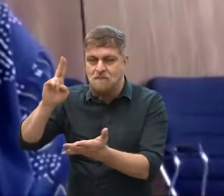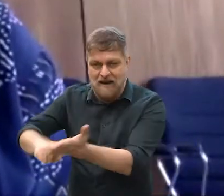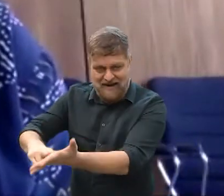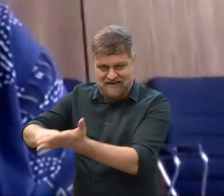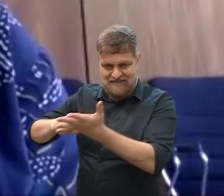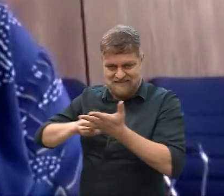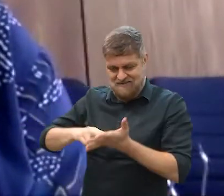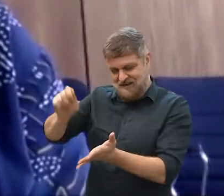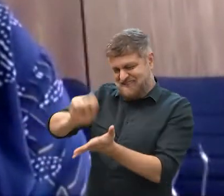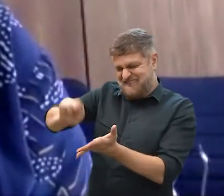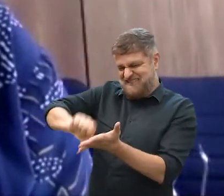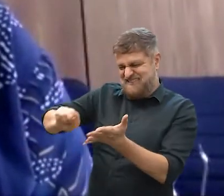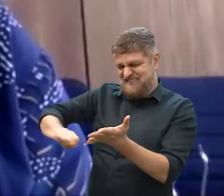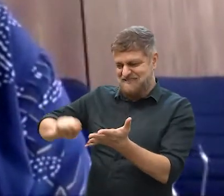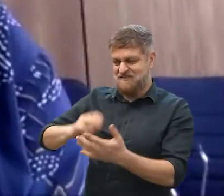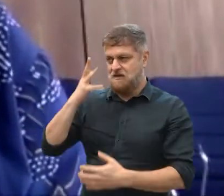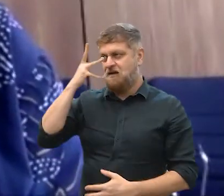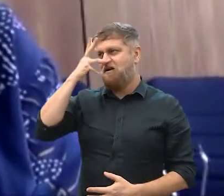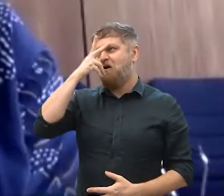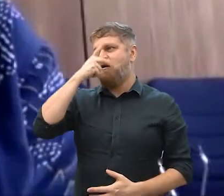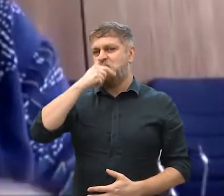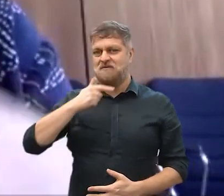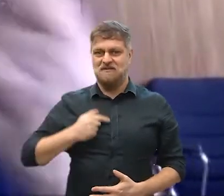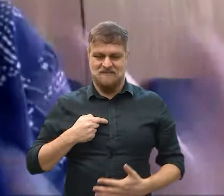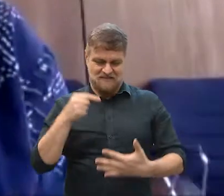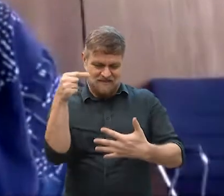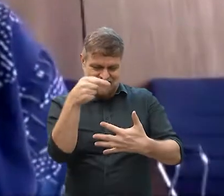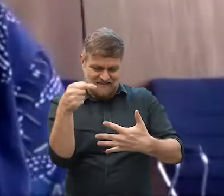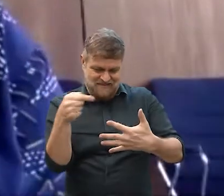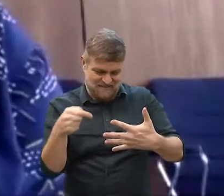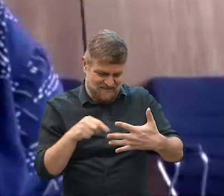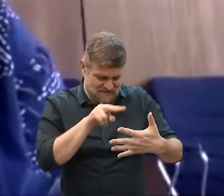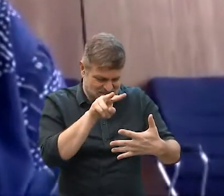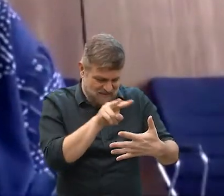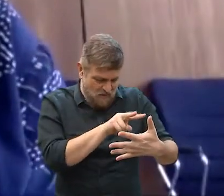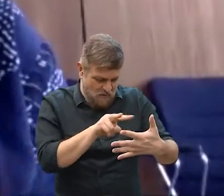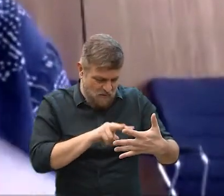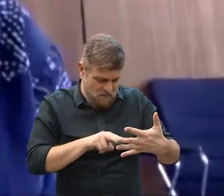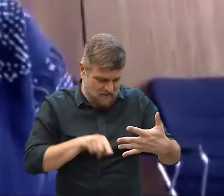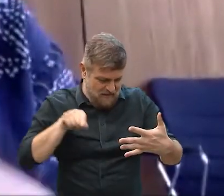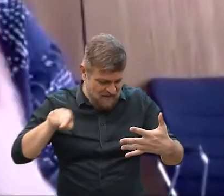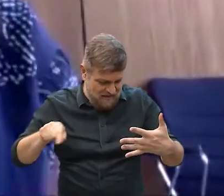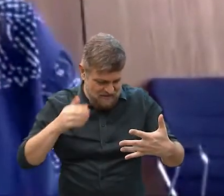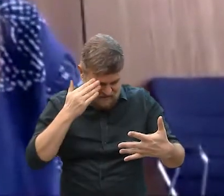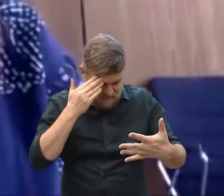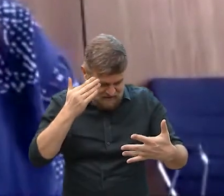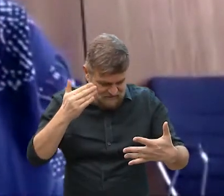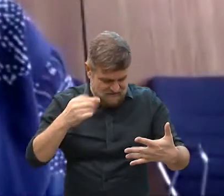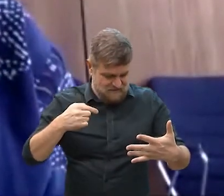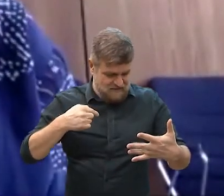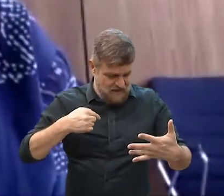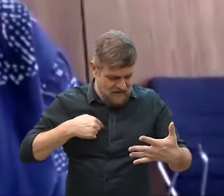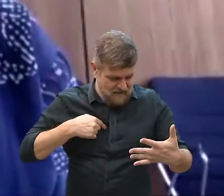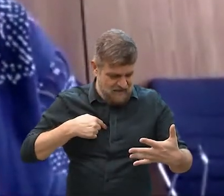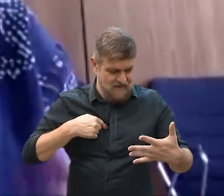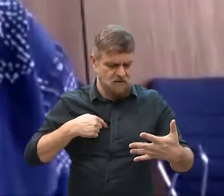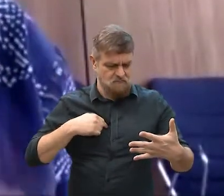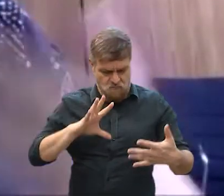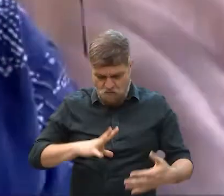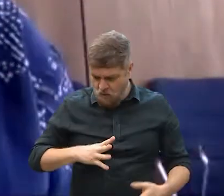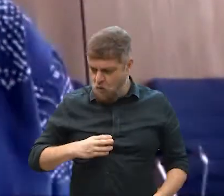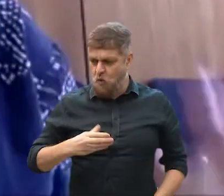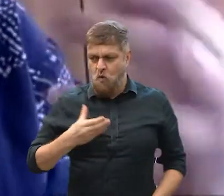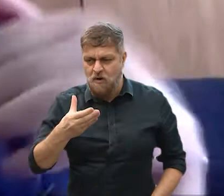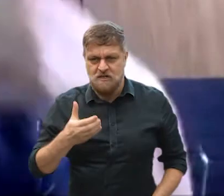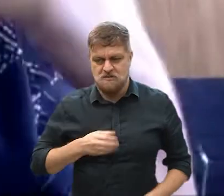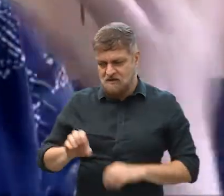uma carta muito bonita, que diziam muitas coisas, né? Agradecendo muito pelo fato de eu ter sido